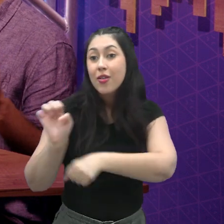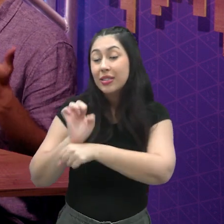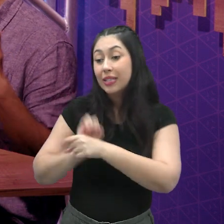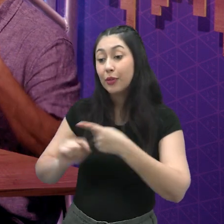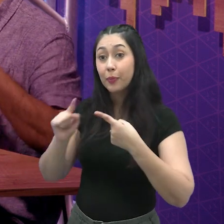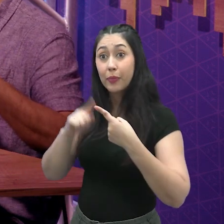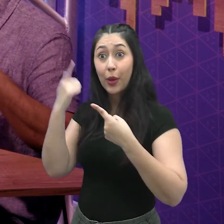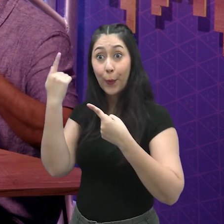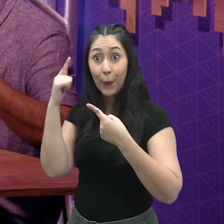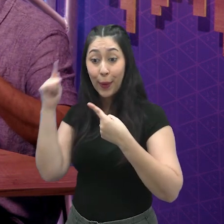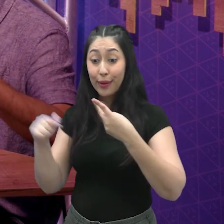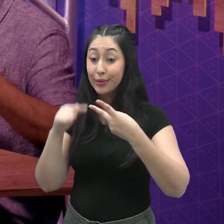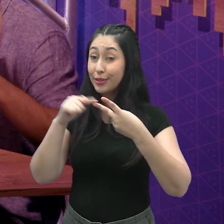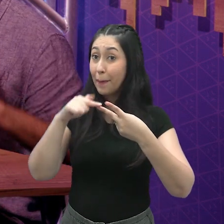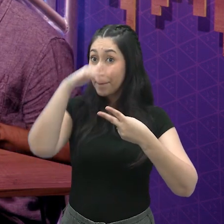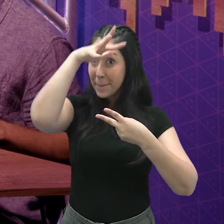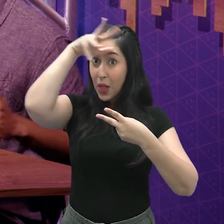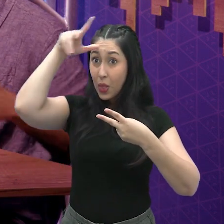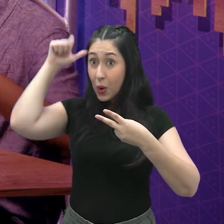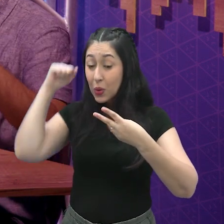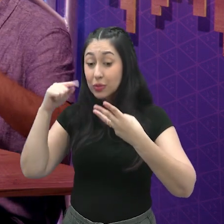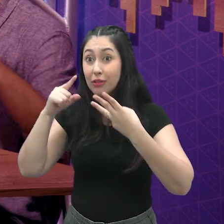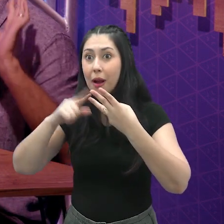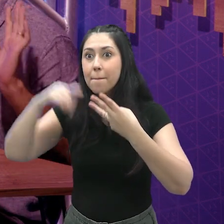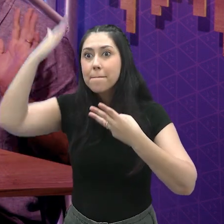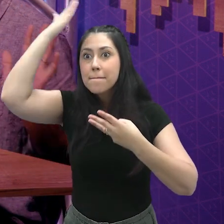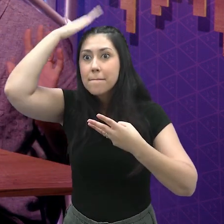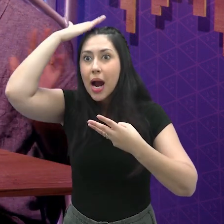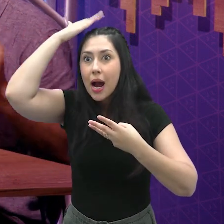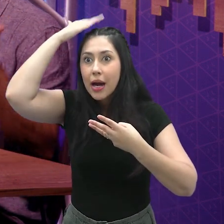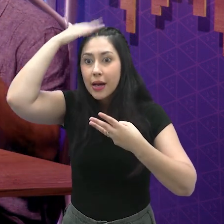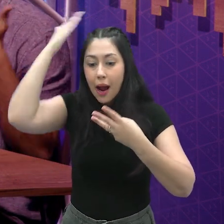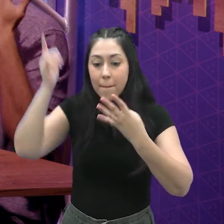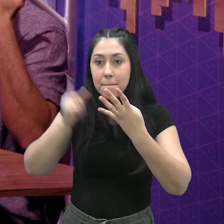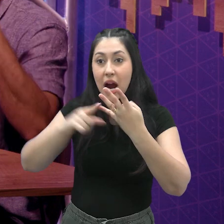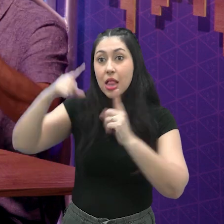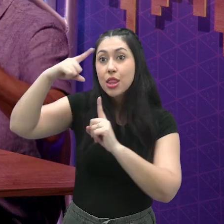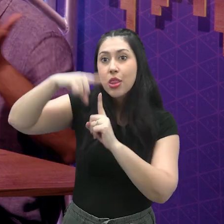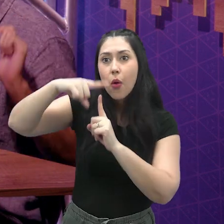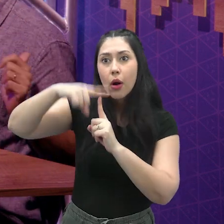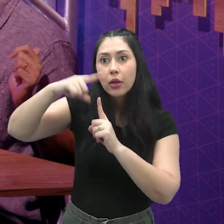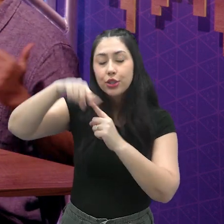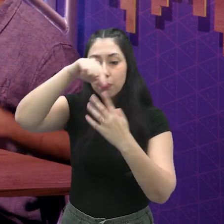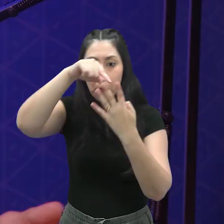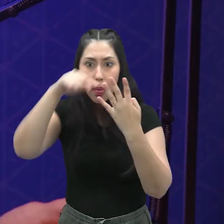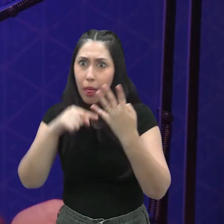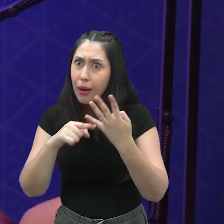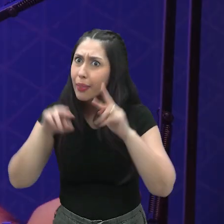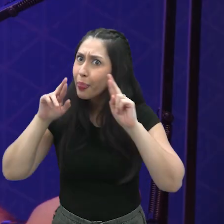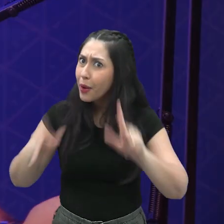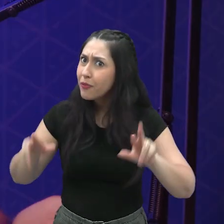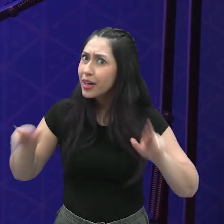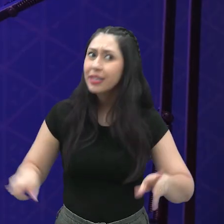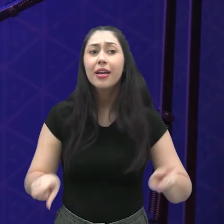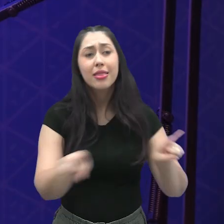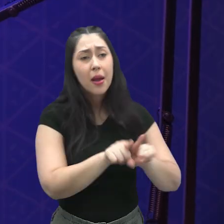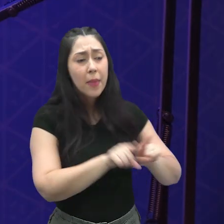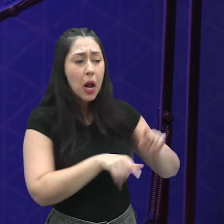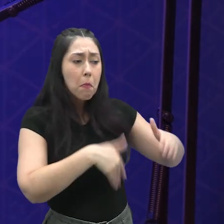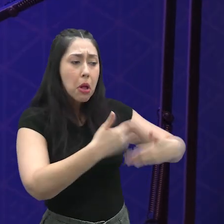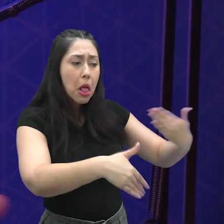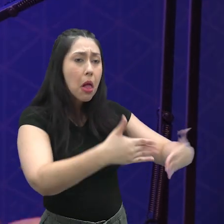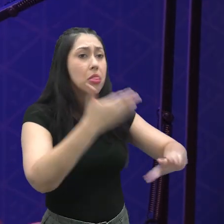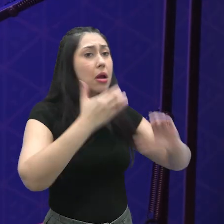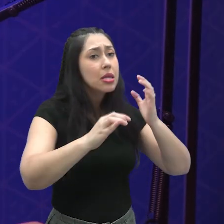os estados de Goiás, Mato Grosso, Tocantins e Pará. Ou seja, não tem nada a ver com Minas, não tem nada a ver com São Paulo. E mais pra frente, outras duplas